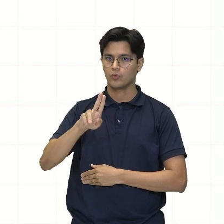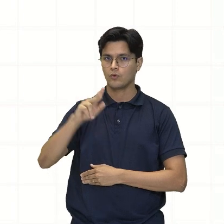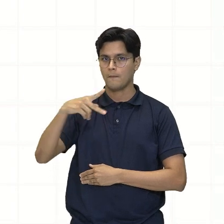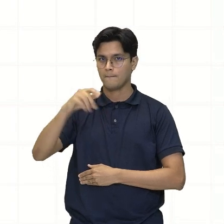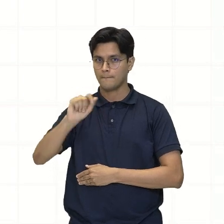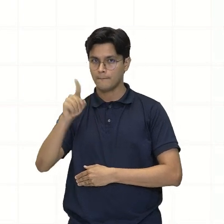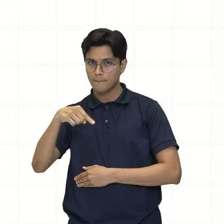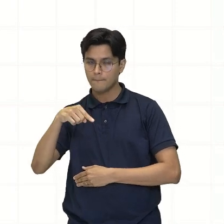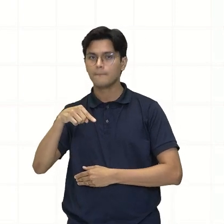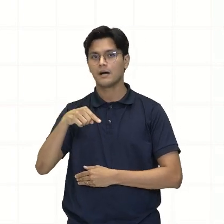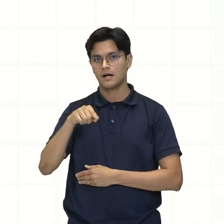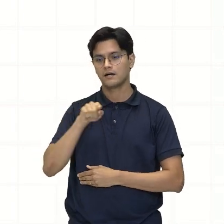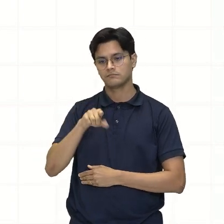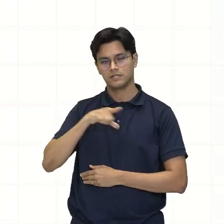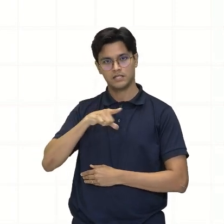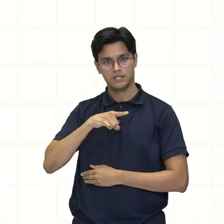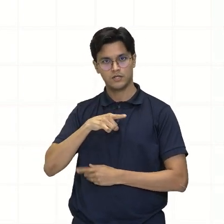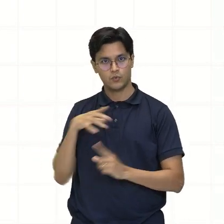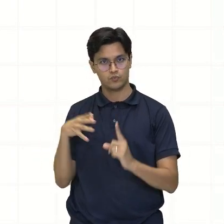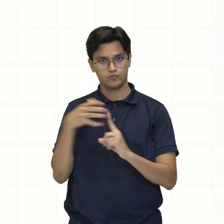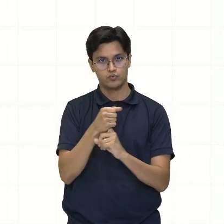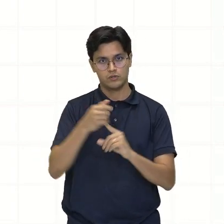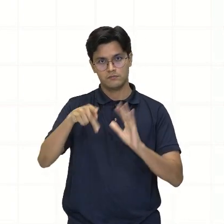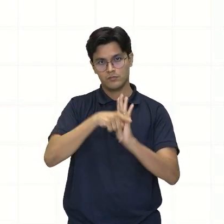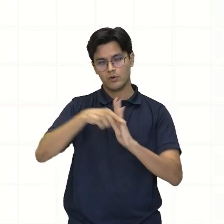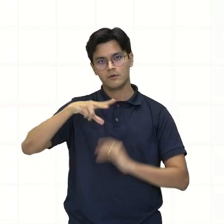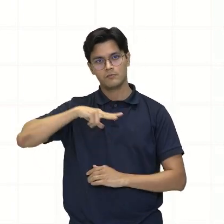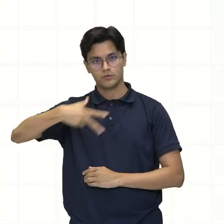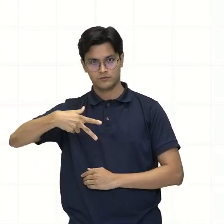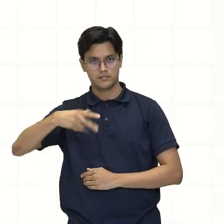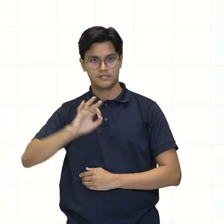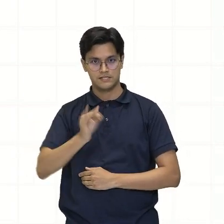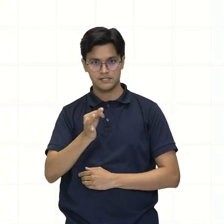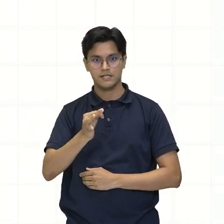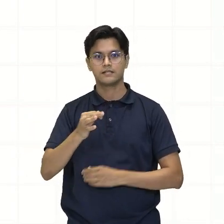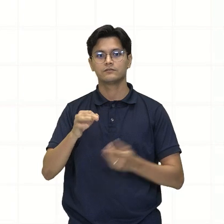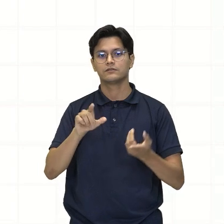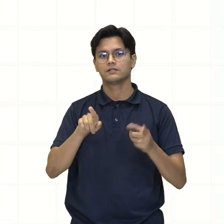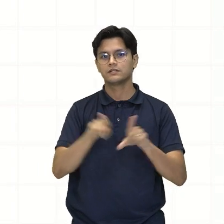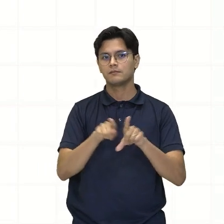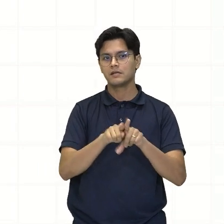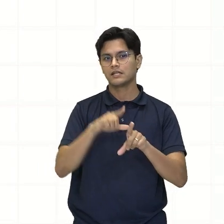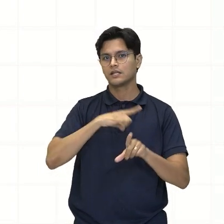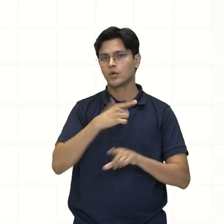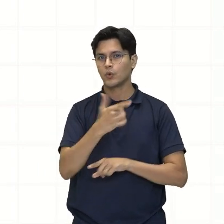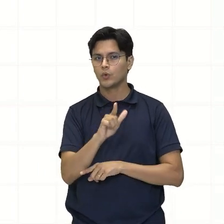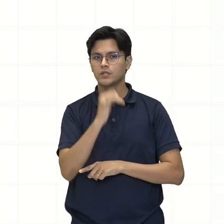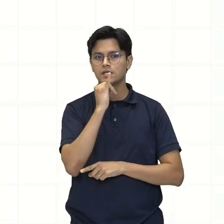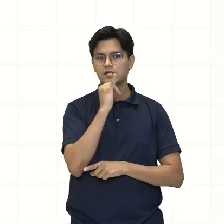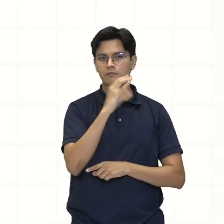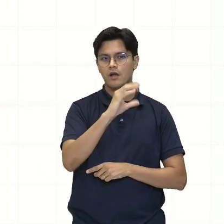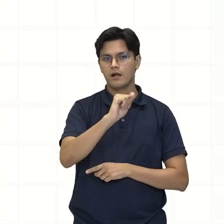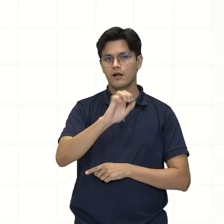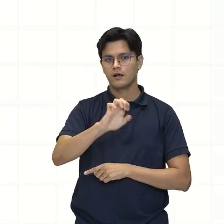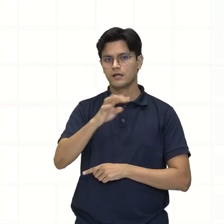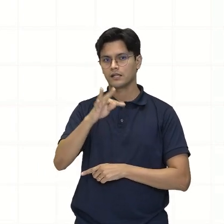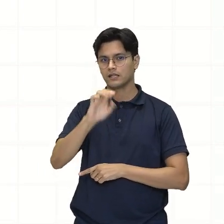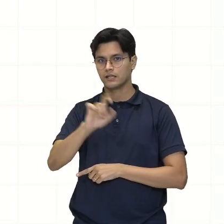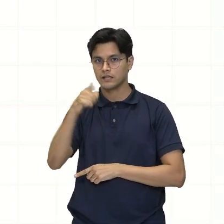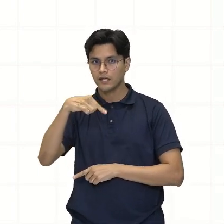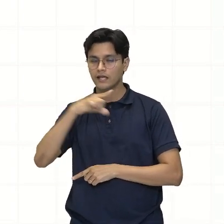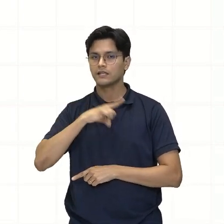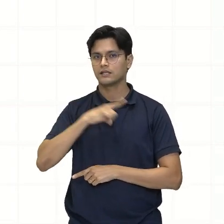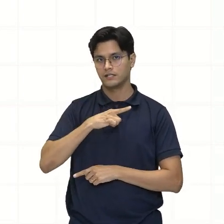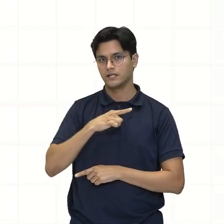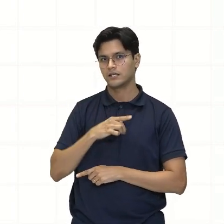portuguesa, enquanto Caetá e Cameté, por exemplo, sob o controle de particulares. Percebam aqui. Então,